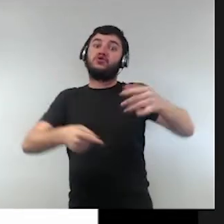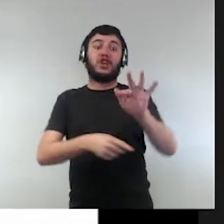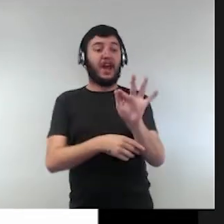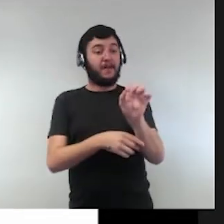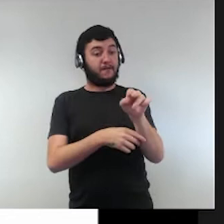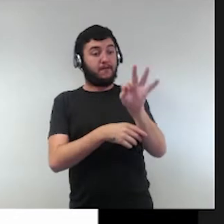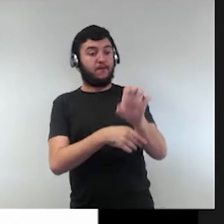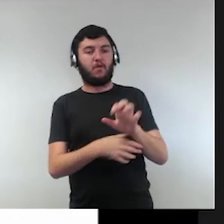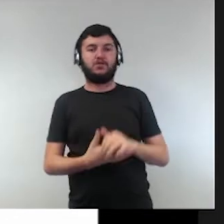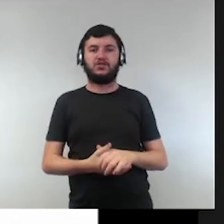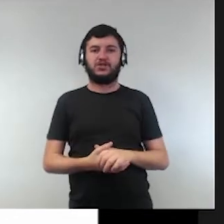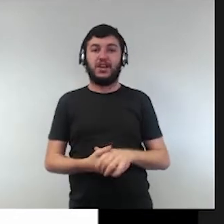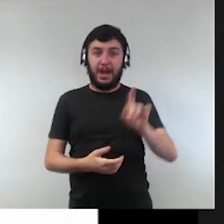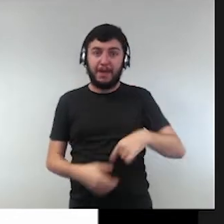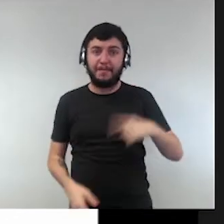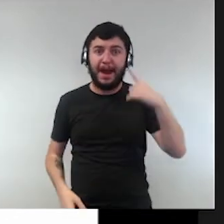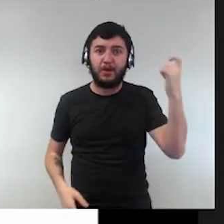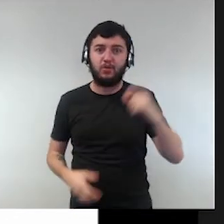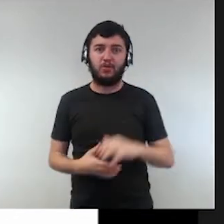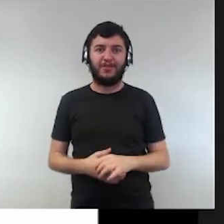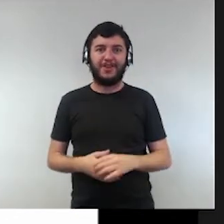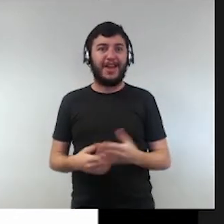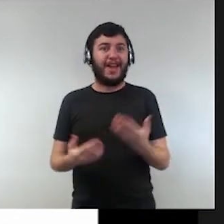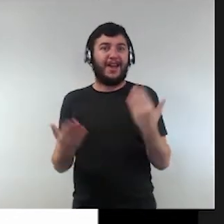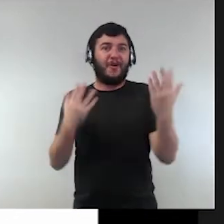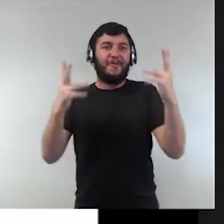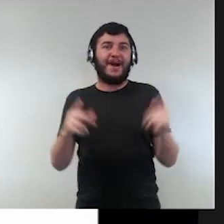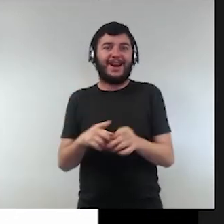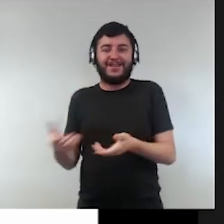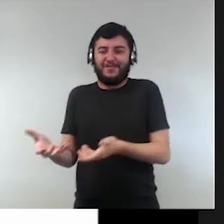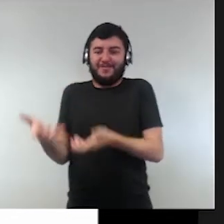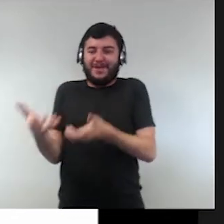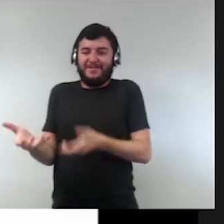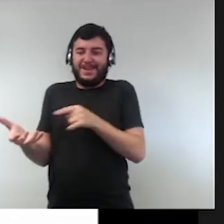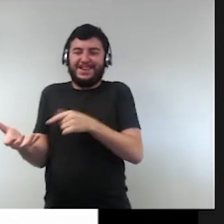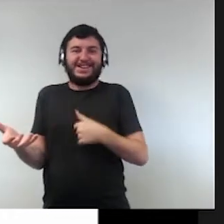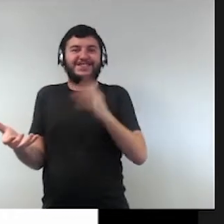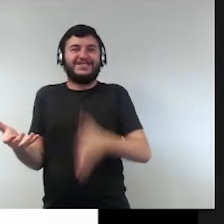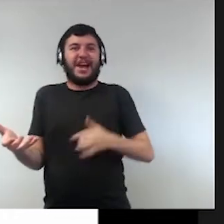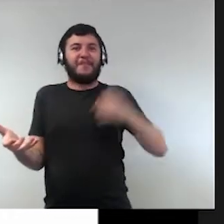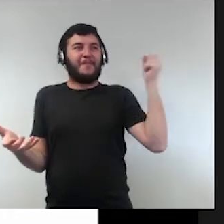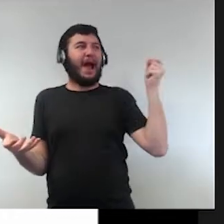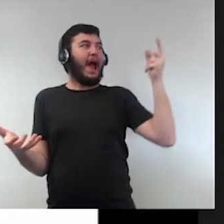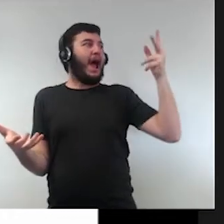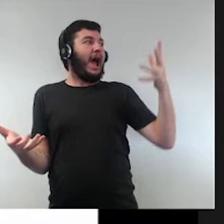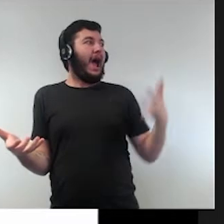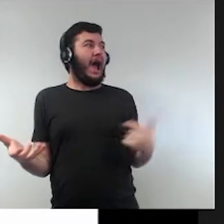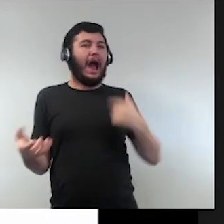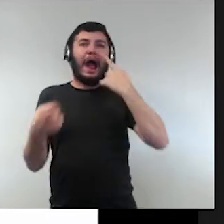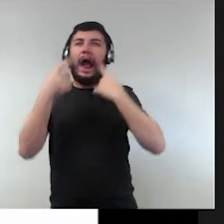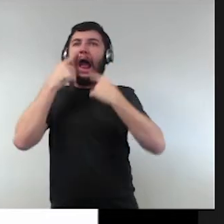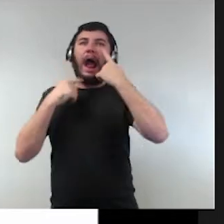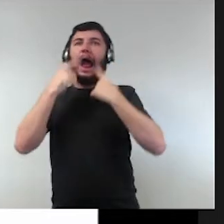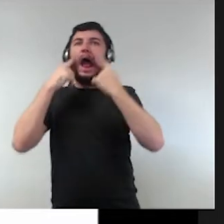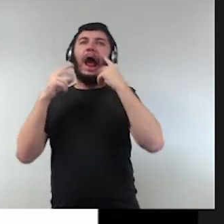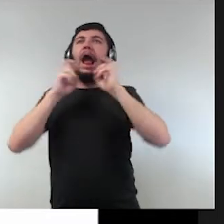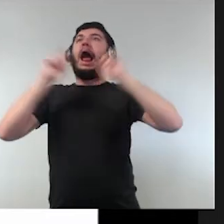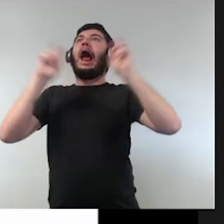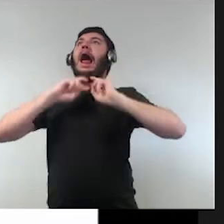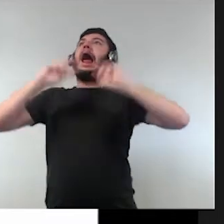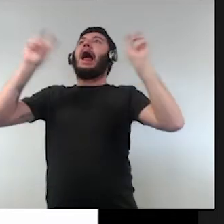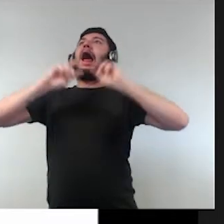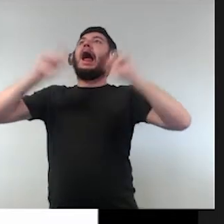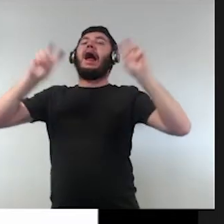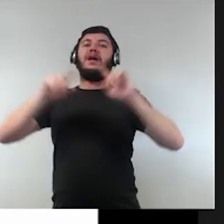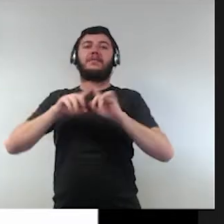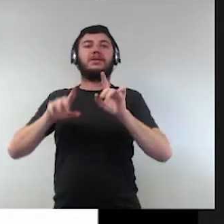chorando 3 horas da manhã é igual um latido. Ah, mas eu tenho que ter complacência com uma criança. Isso é outra história. A gente não está falando em complacência, está falando em barulho.